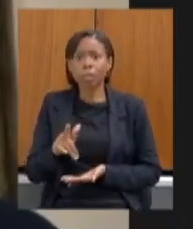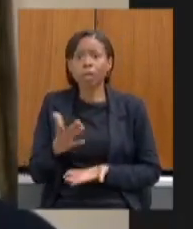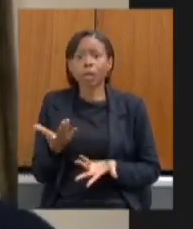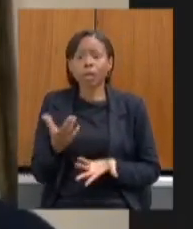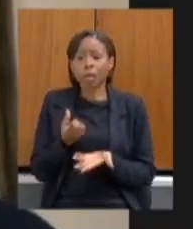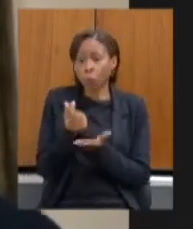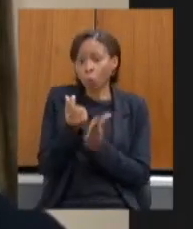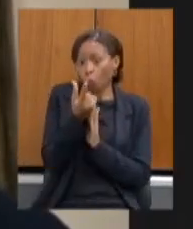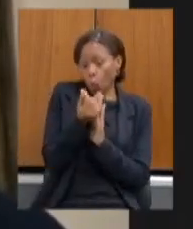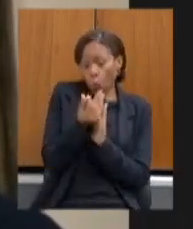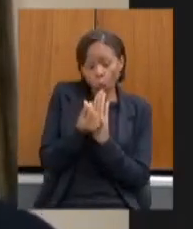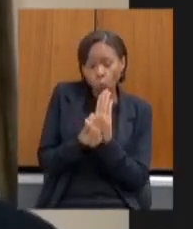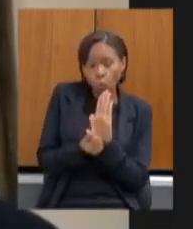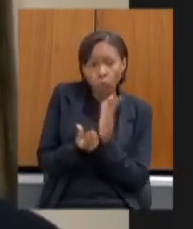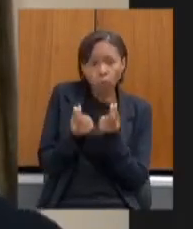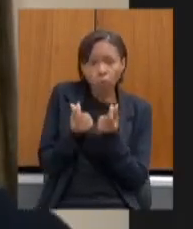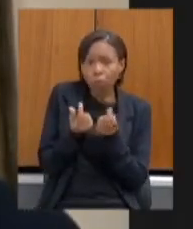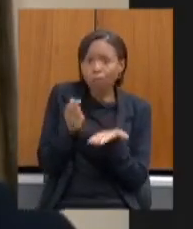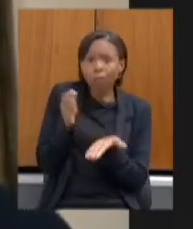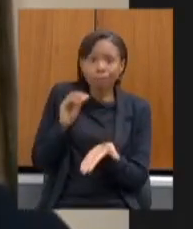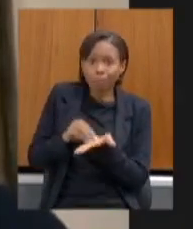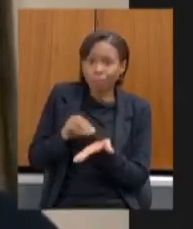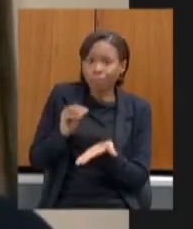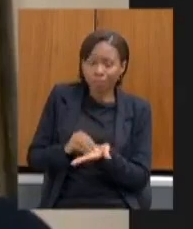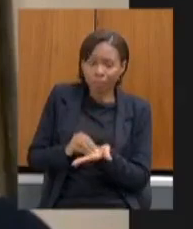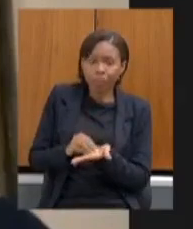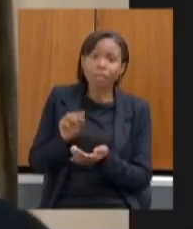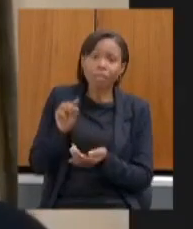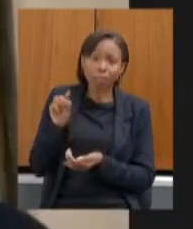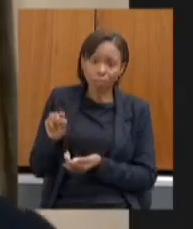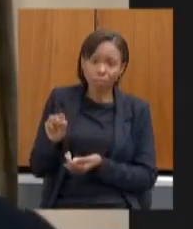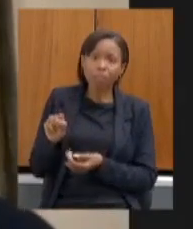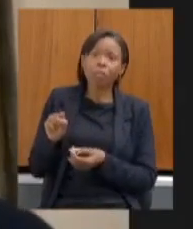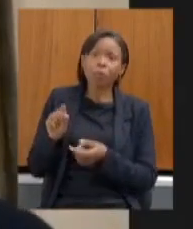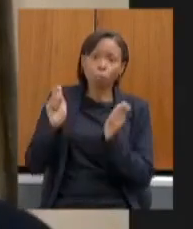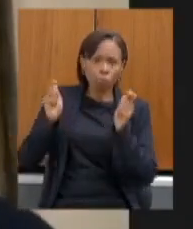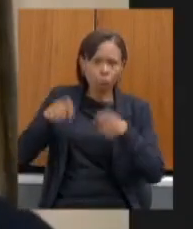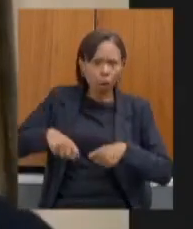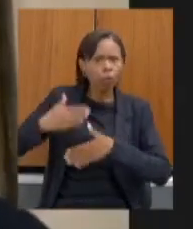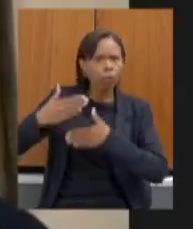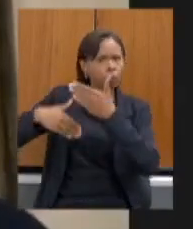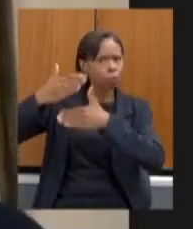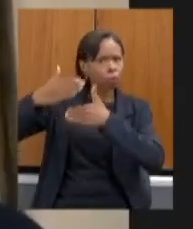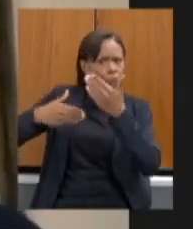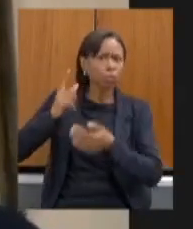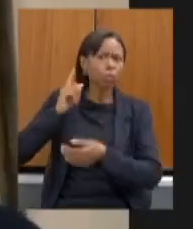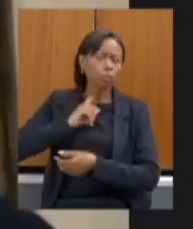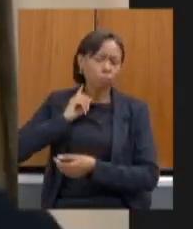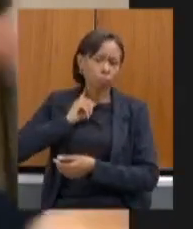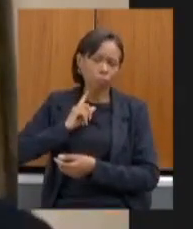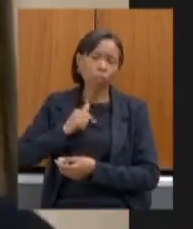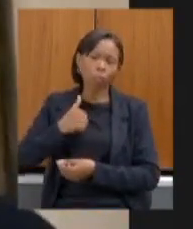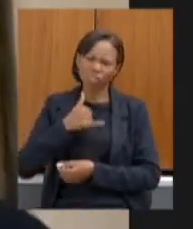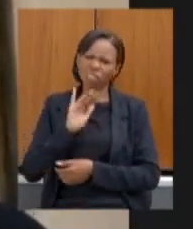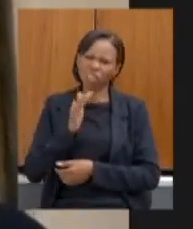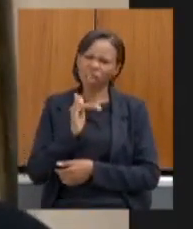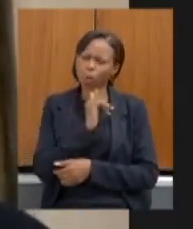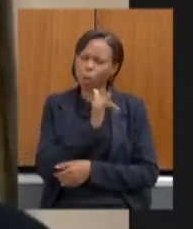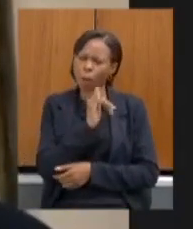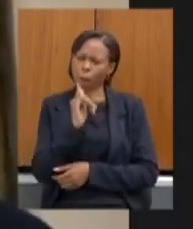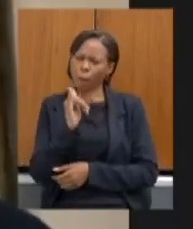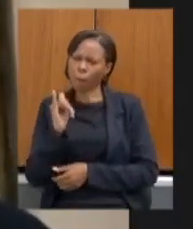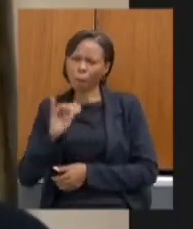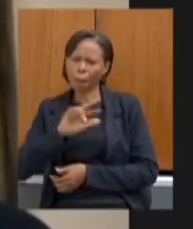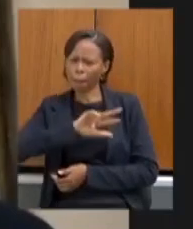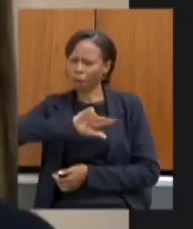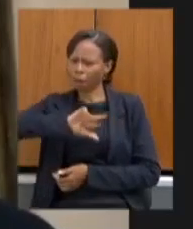IDEN ele pode ser esse fator de desenvolvimento de Minas Gerais, porque eu já falei isso com várias pessoas, inclusive com